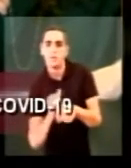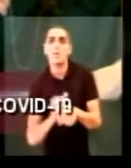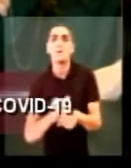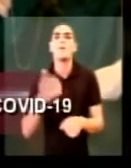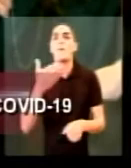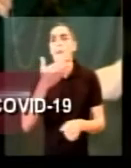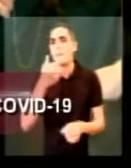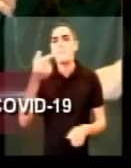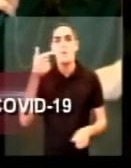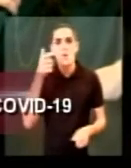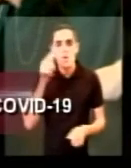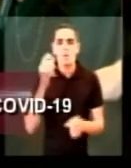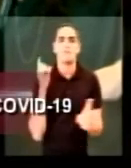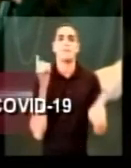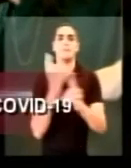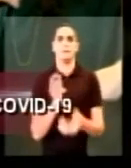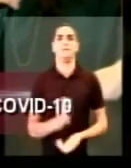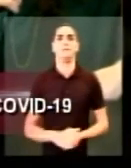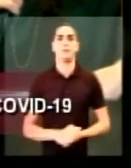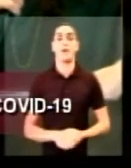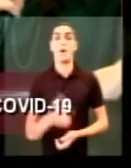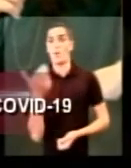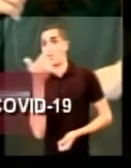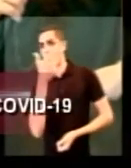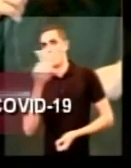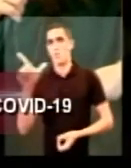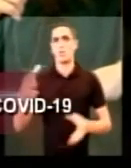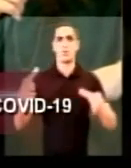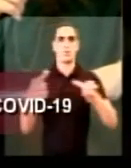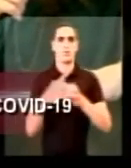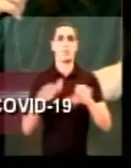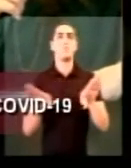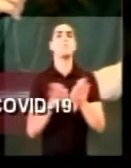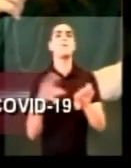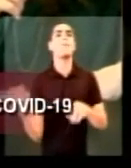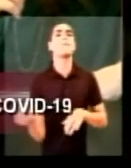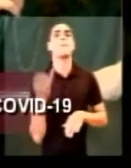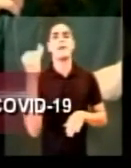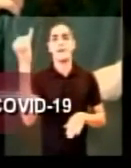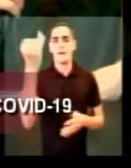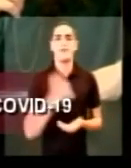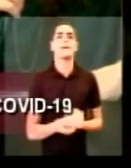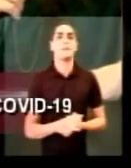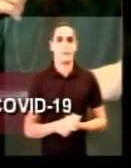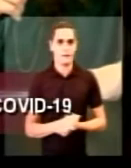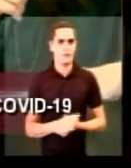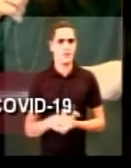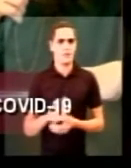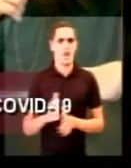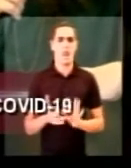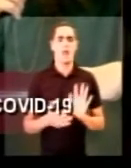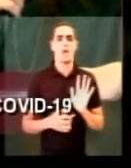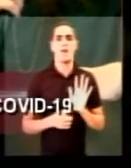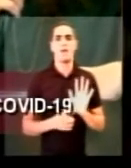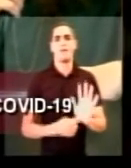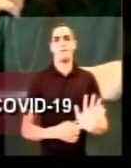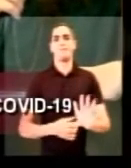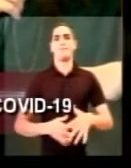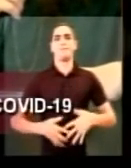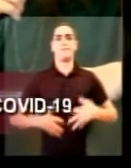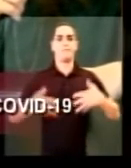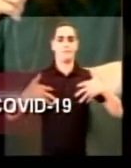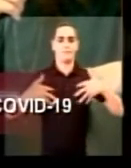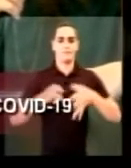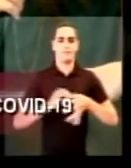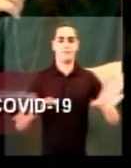passar. Um outro público muito importante que está extremamente exposto, né, e que esteve